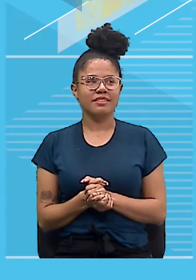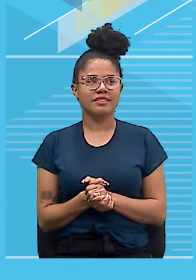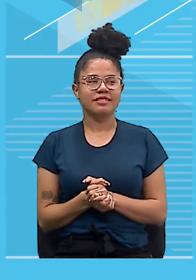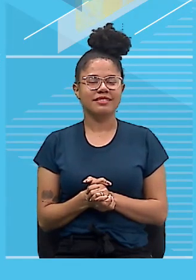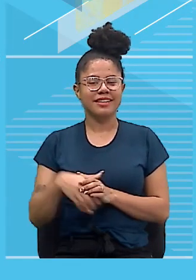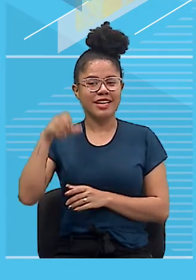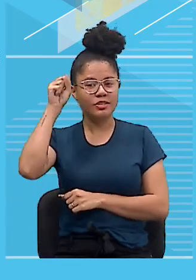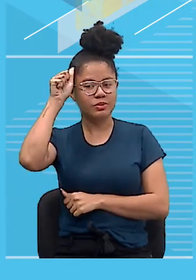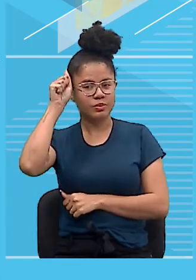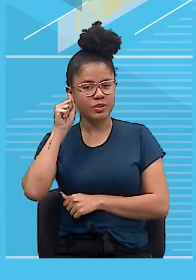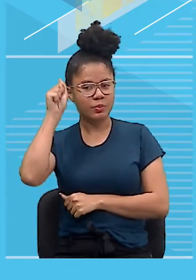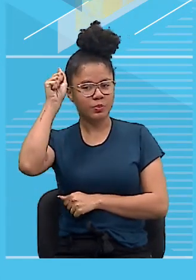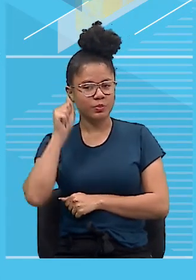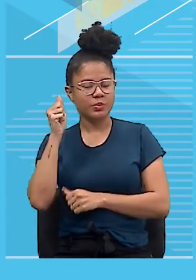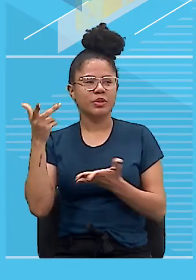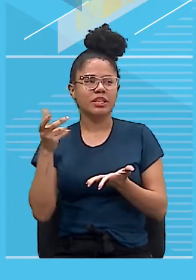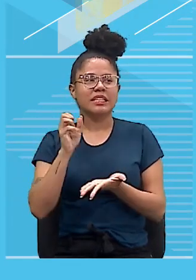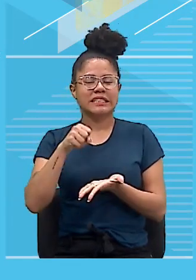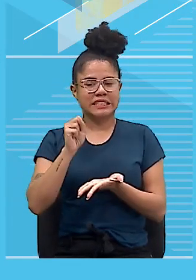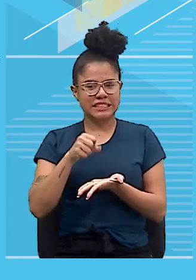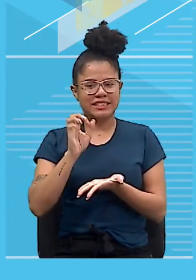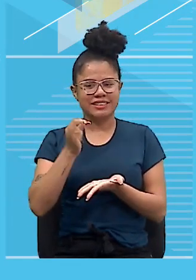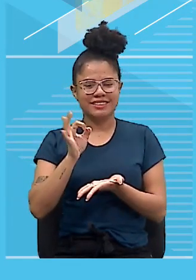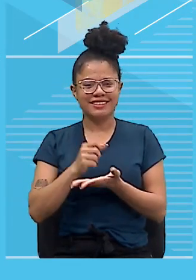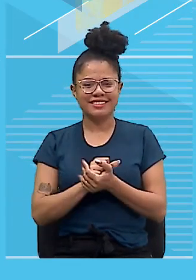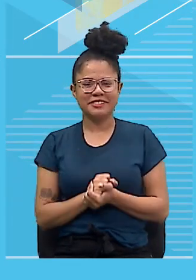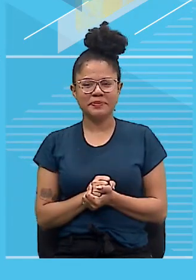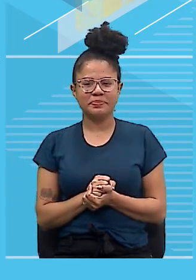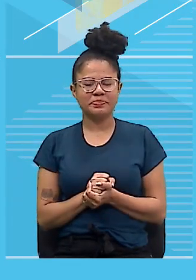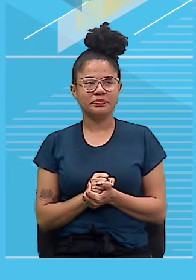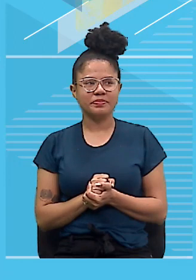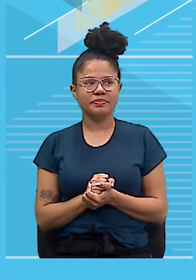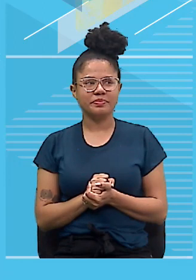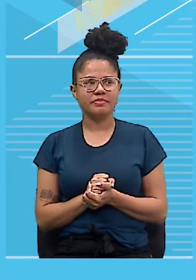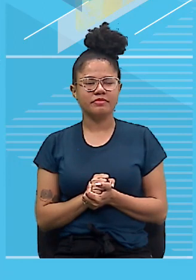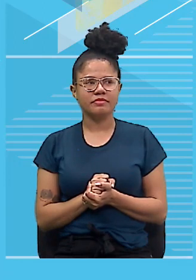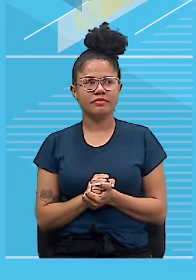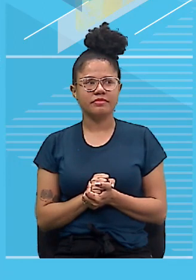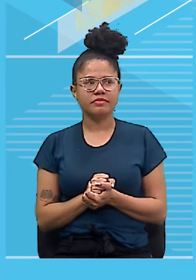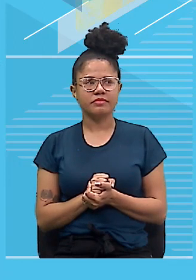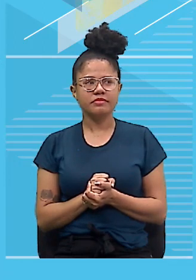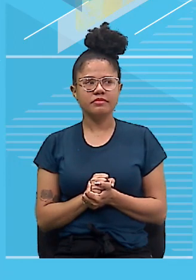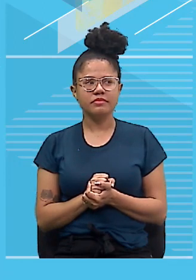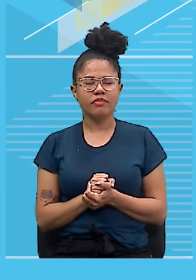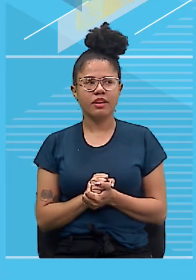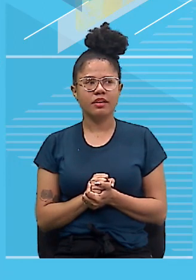lembra é galera começamos a aula aqui ó no Sudão